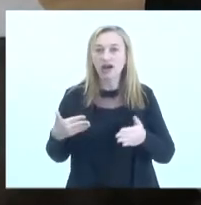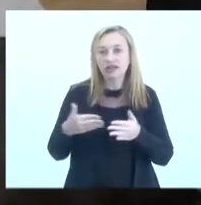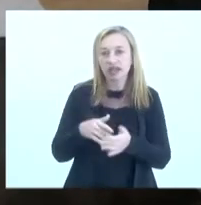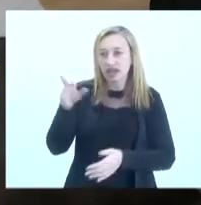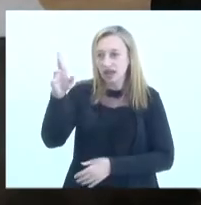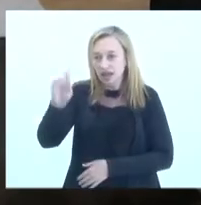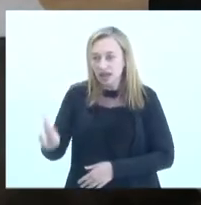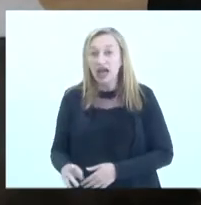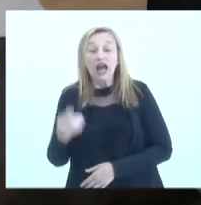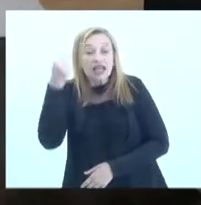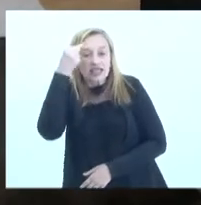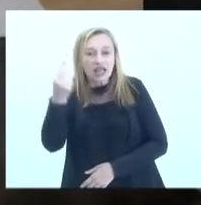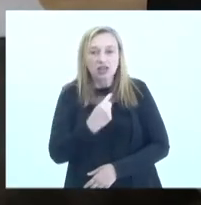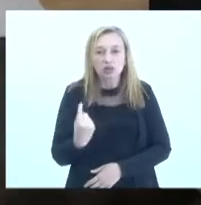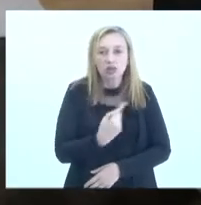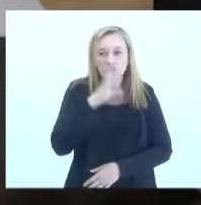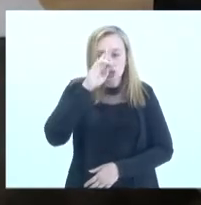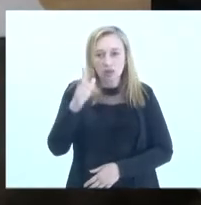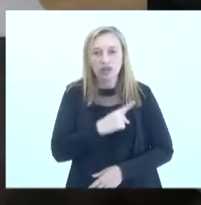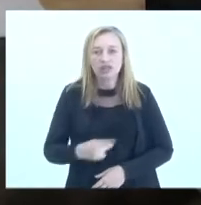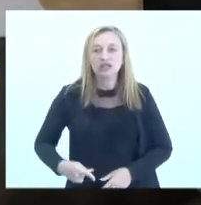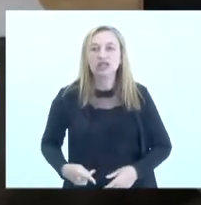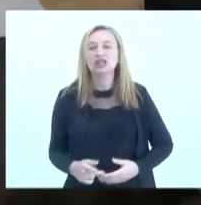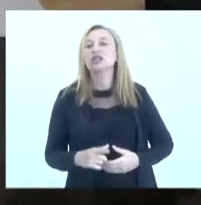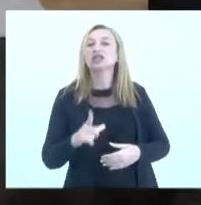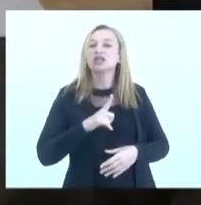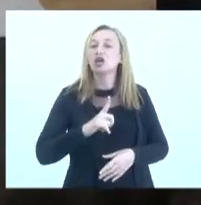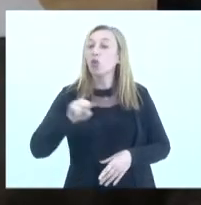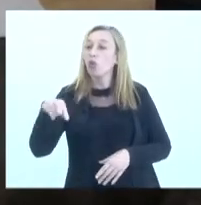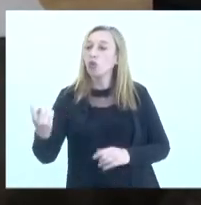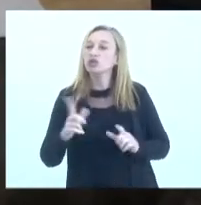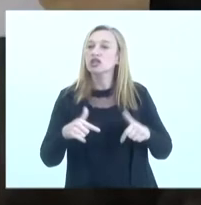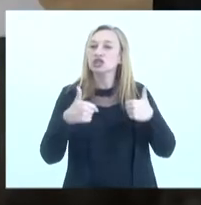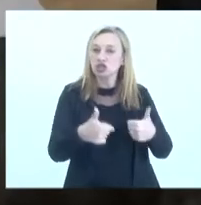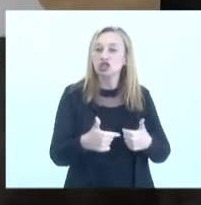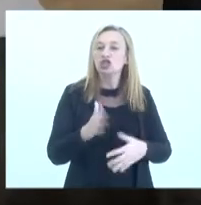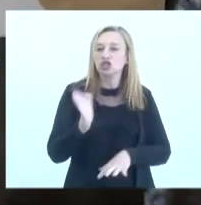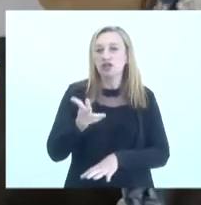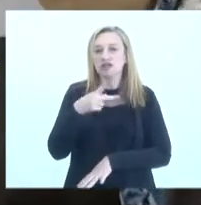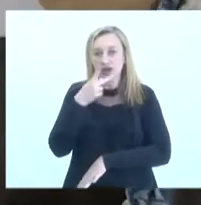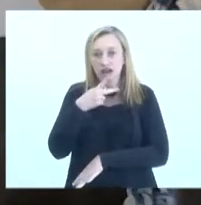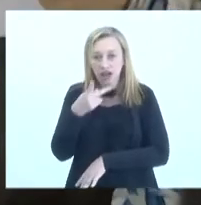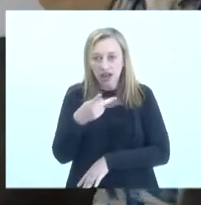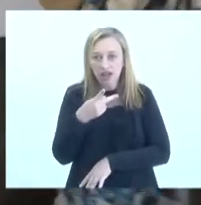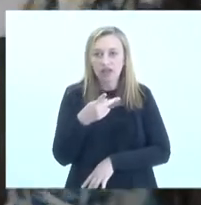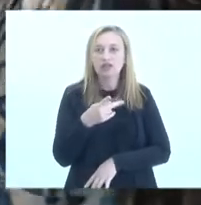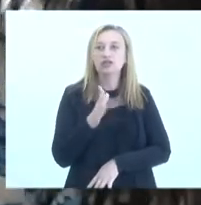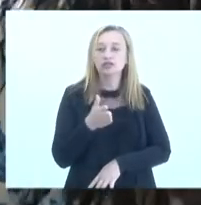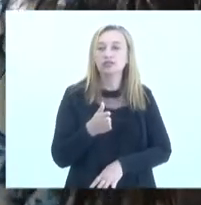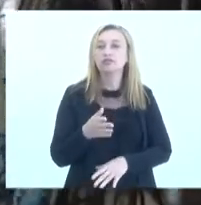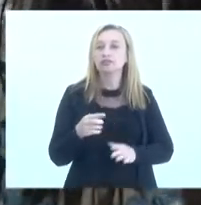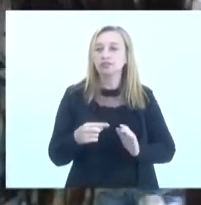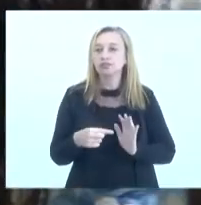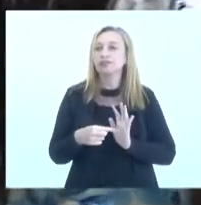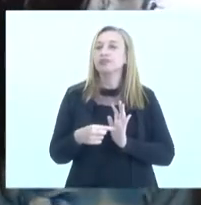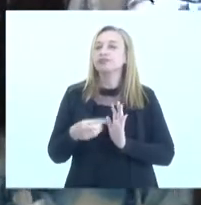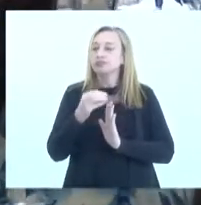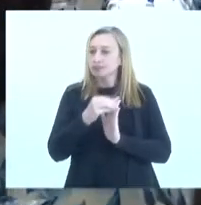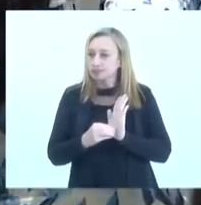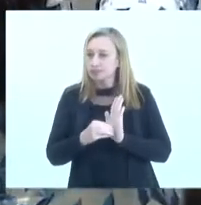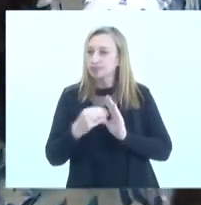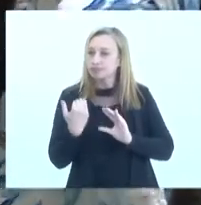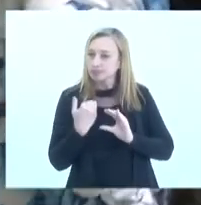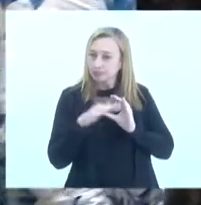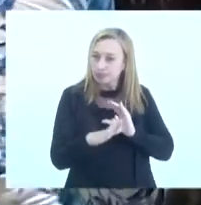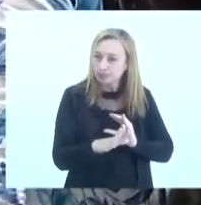essa é a nossa ideia, presidente. A gente tem outras ações, conforme eu disse, que já foram colocadas aí no ofício, e